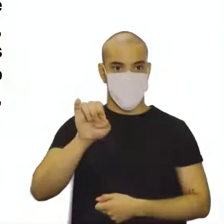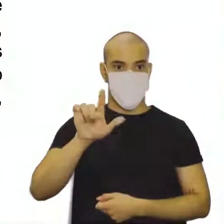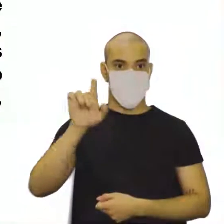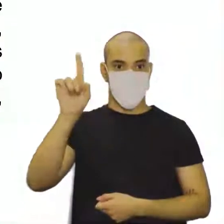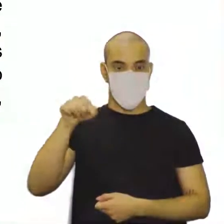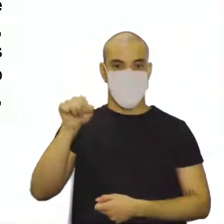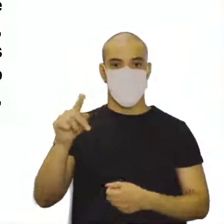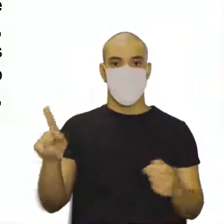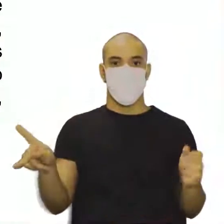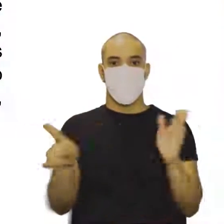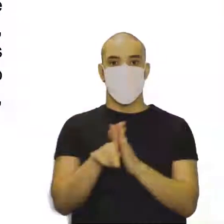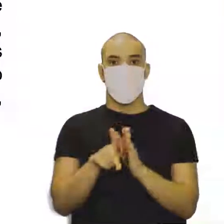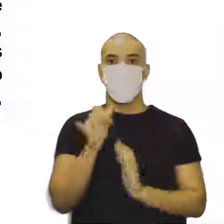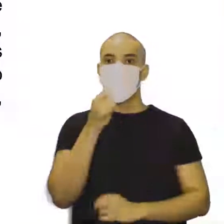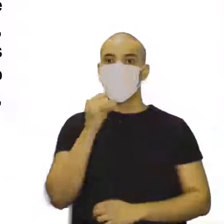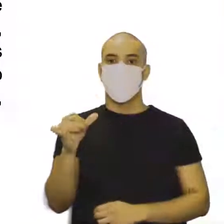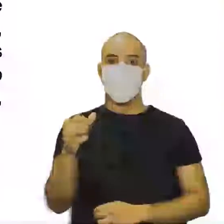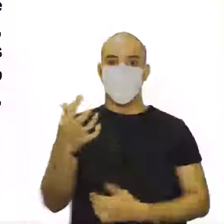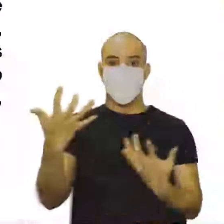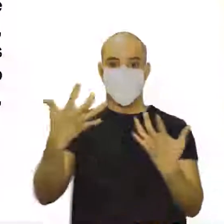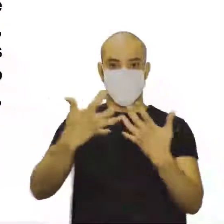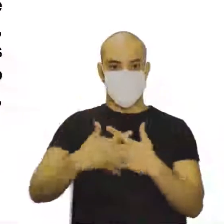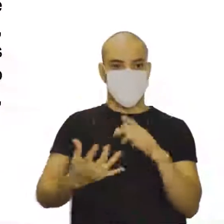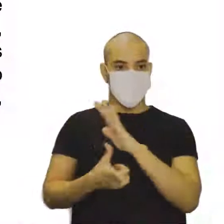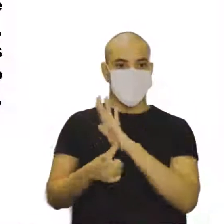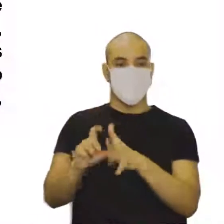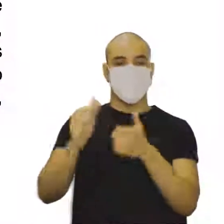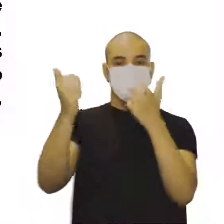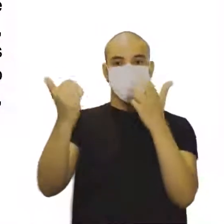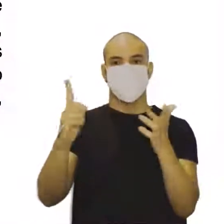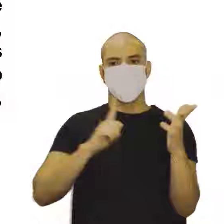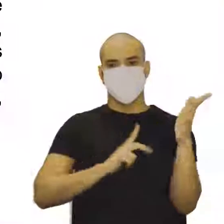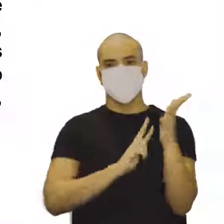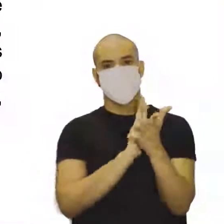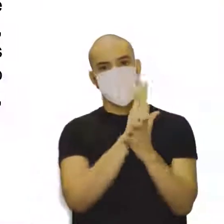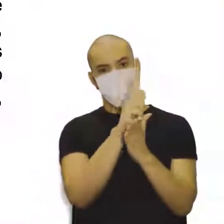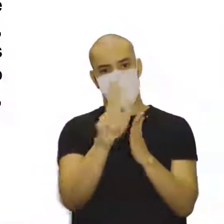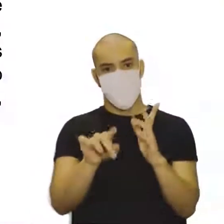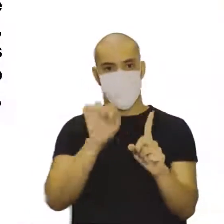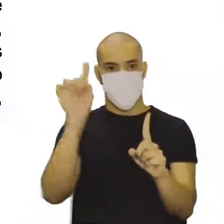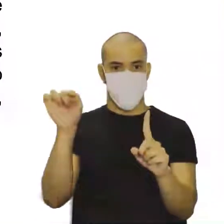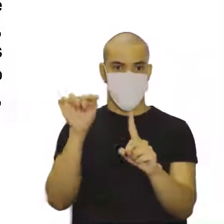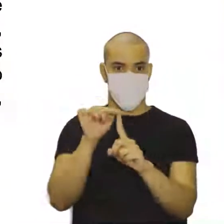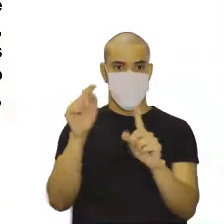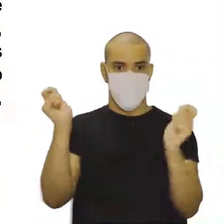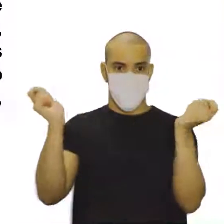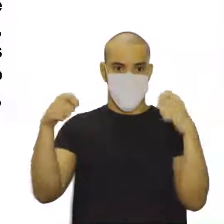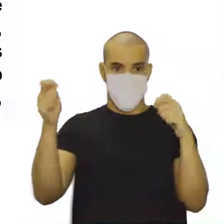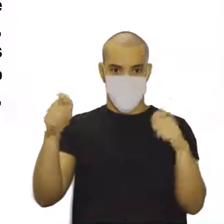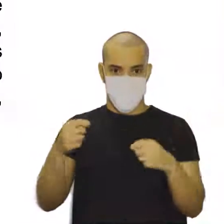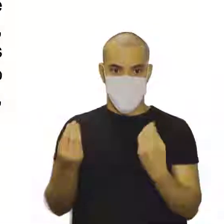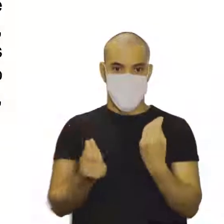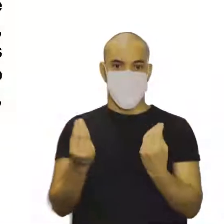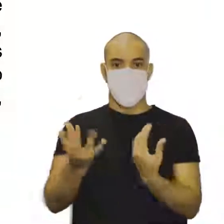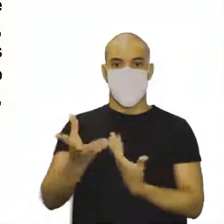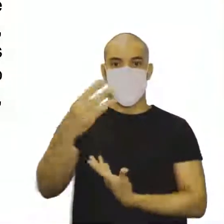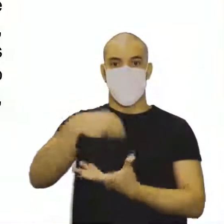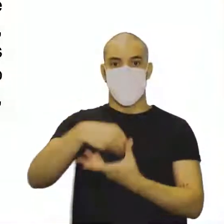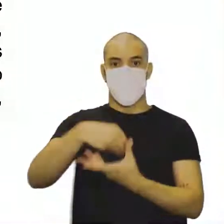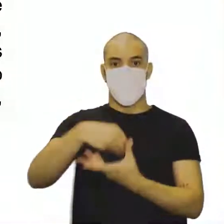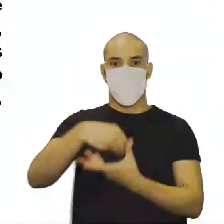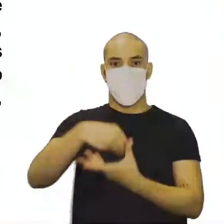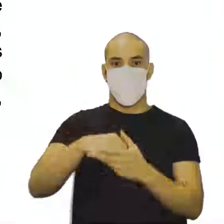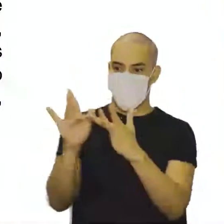ele é um dispositivo eletromecânico, como eu falei para vocês, com inúmeras aplicações possíveis de comutação de